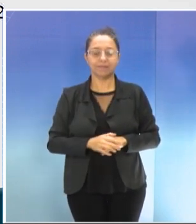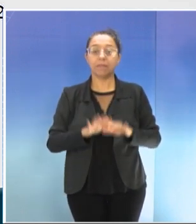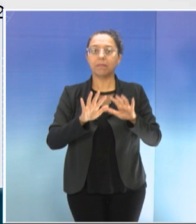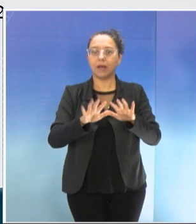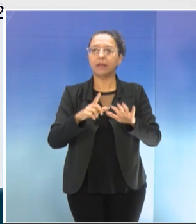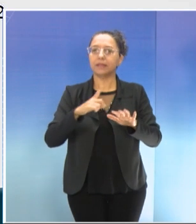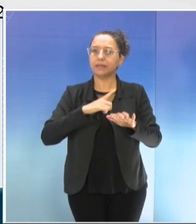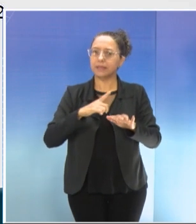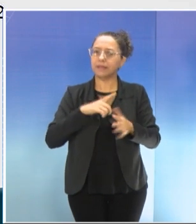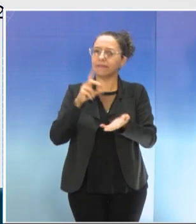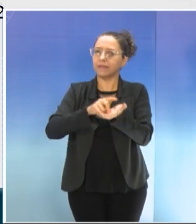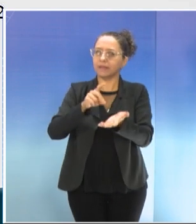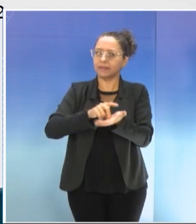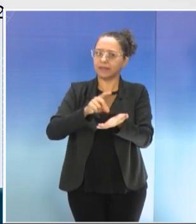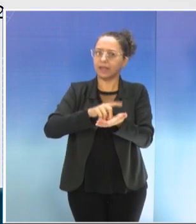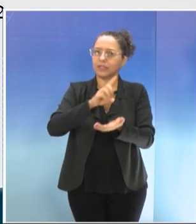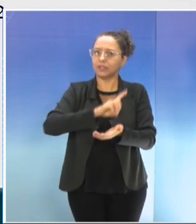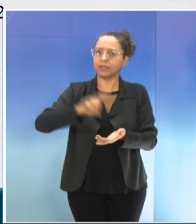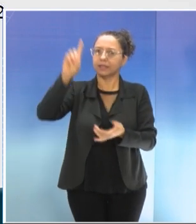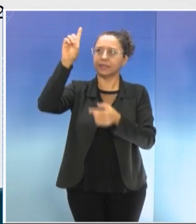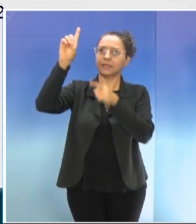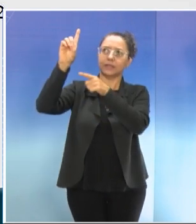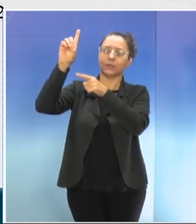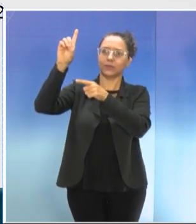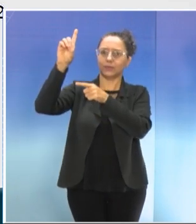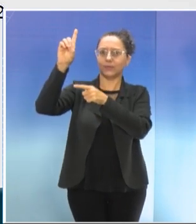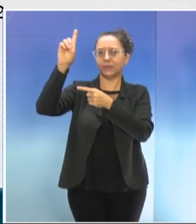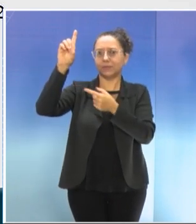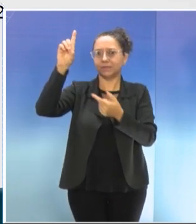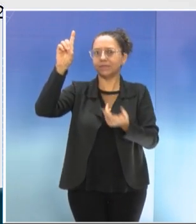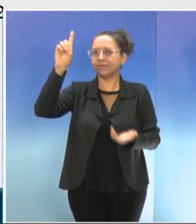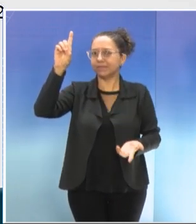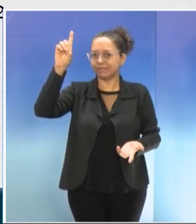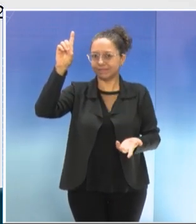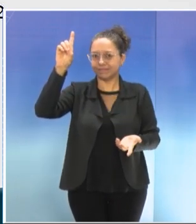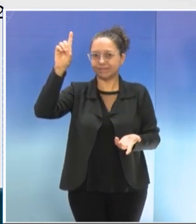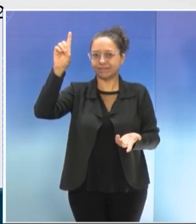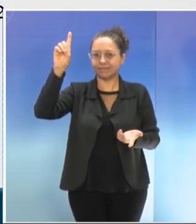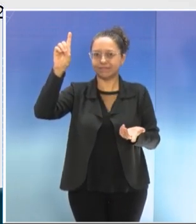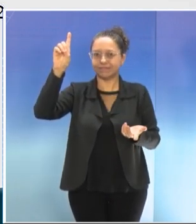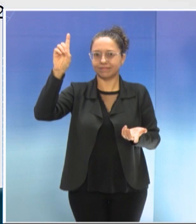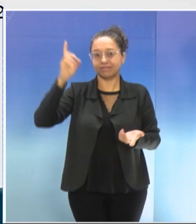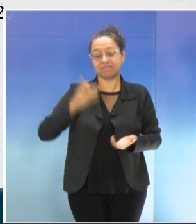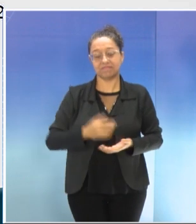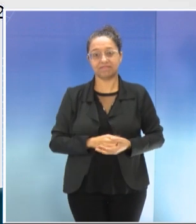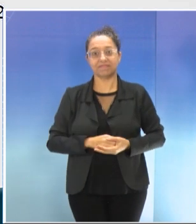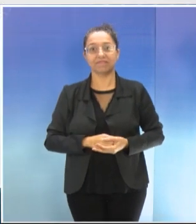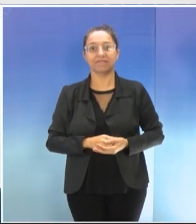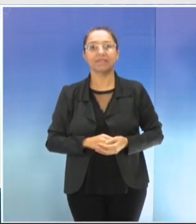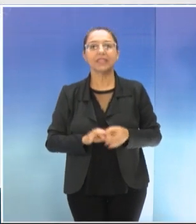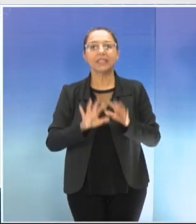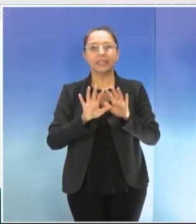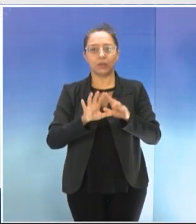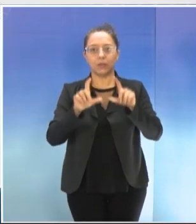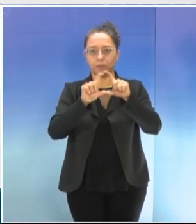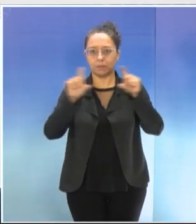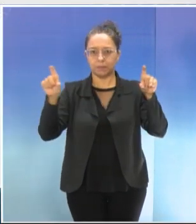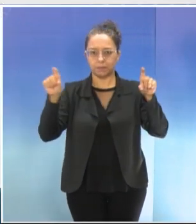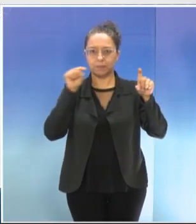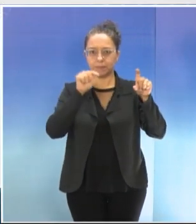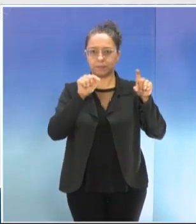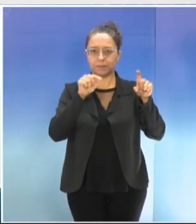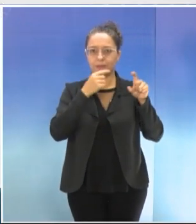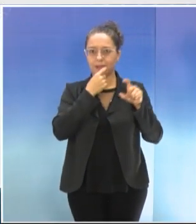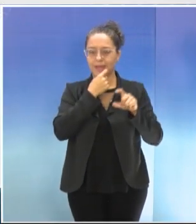palavra, também existe na realidade. Por conseguinte, a existência de Deus é